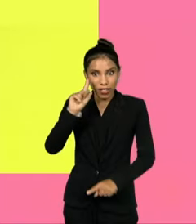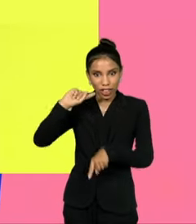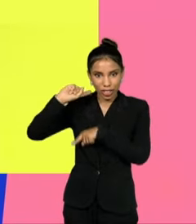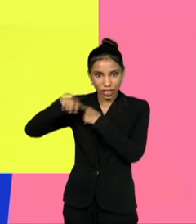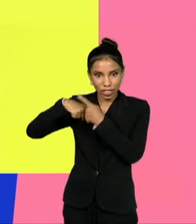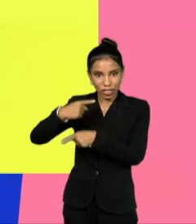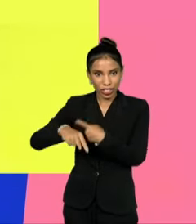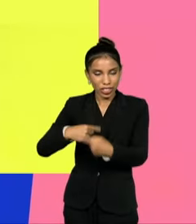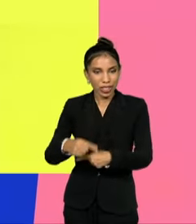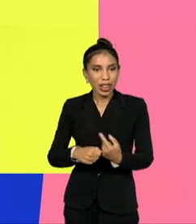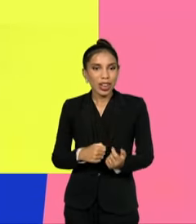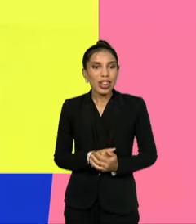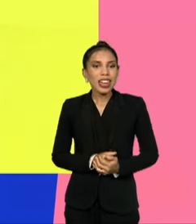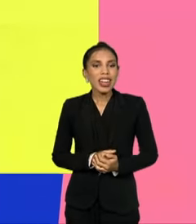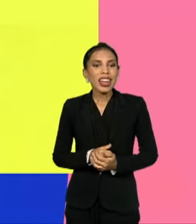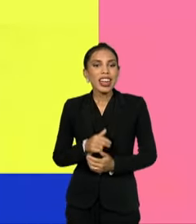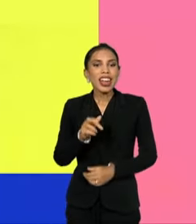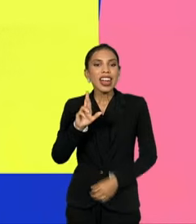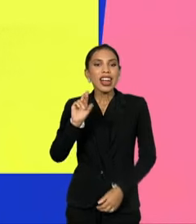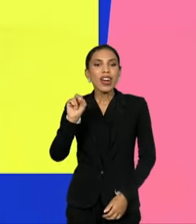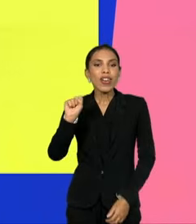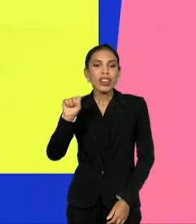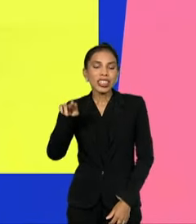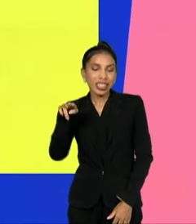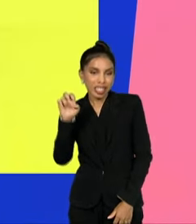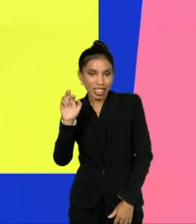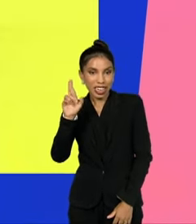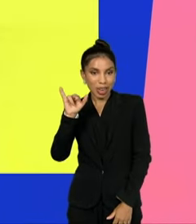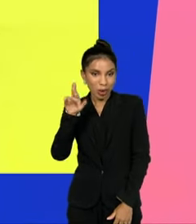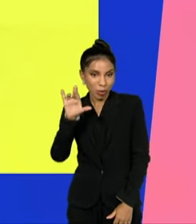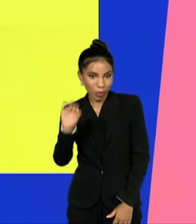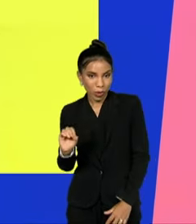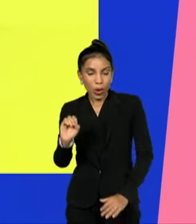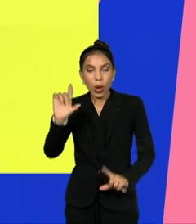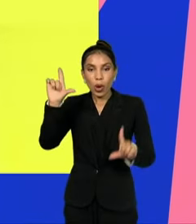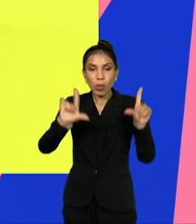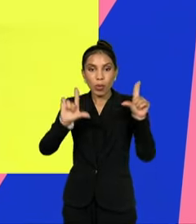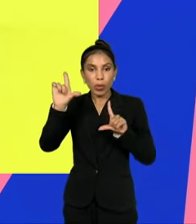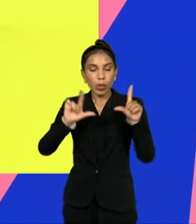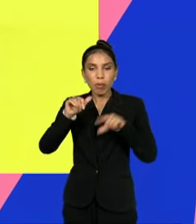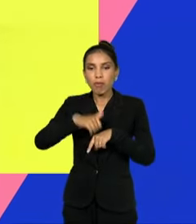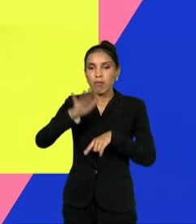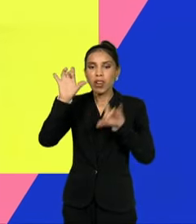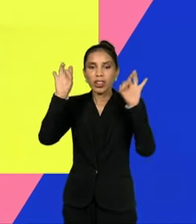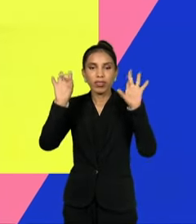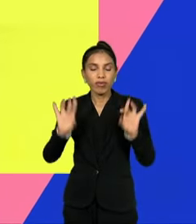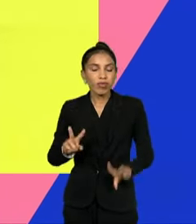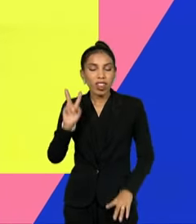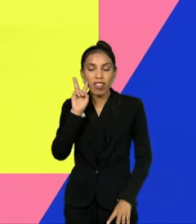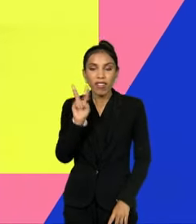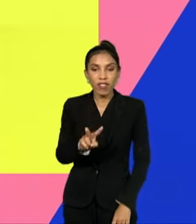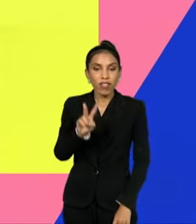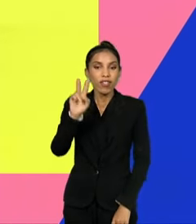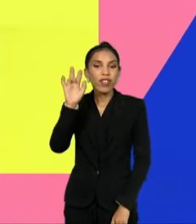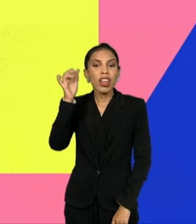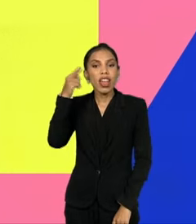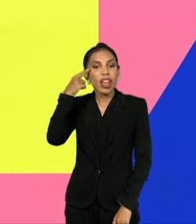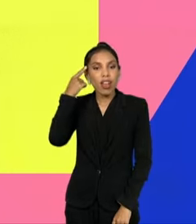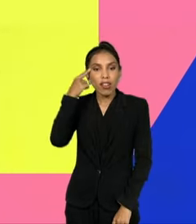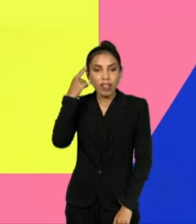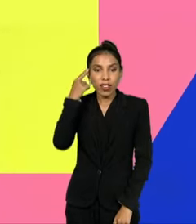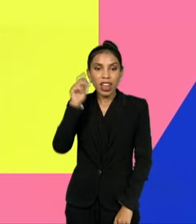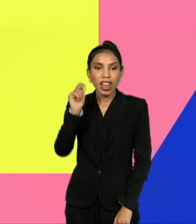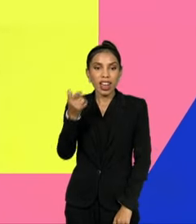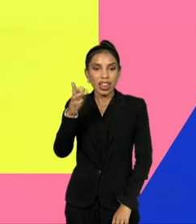ó? Rosane Ribeiro, do Rio de Janeiro. Programa de hoje mais que especial. Ver o Freixo e a Andréa Pachá na